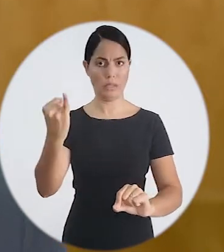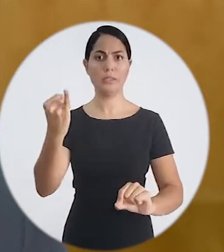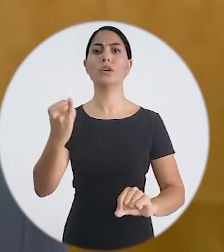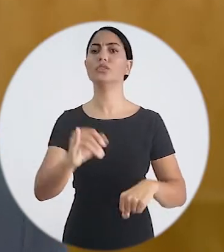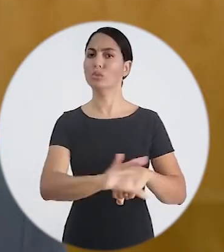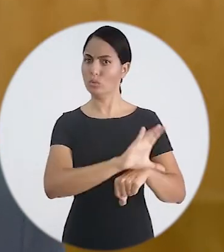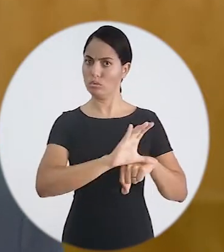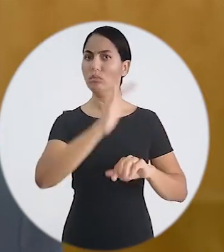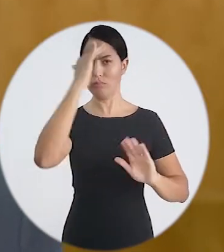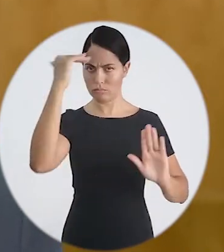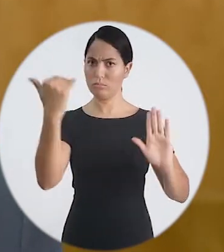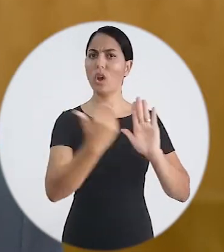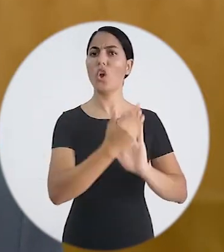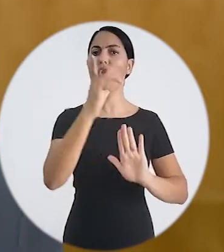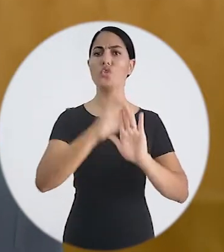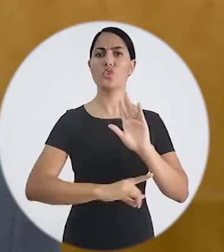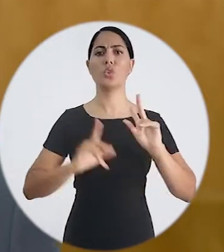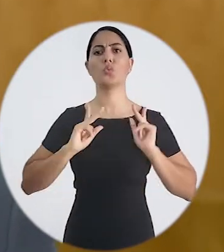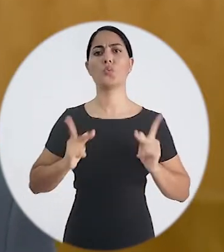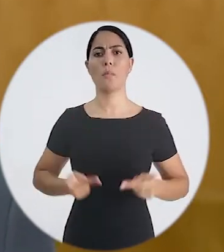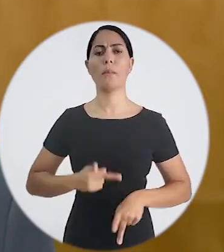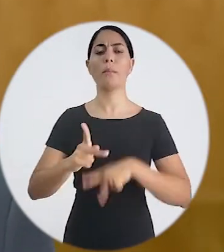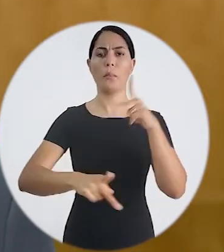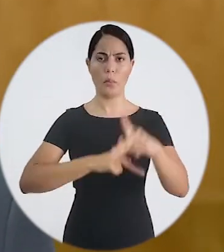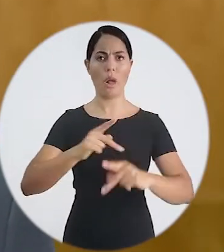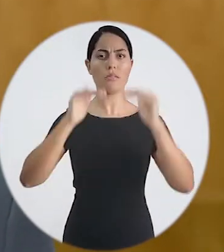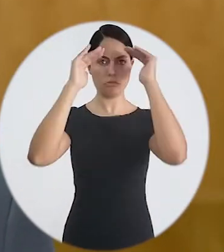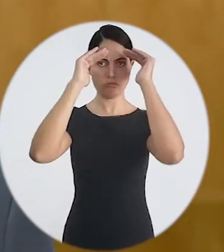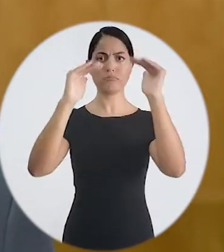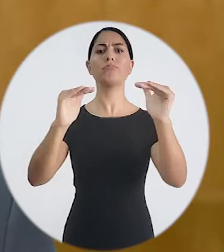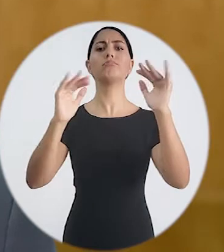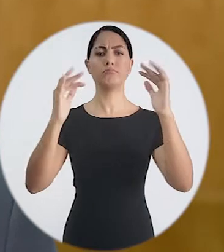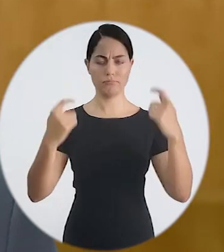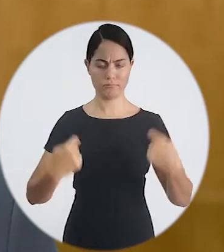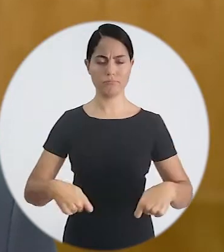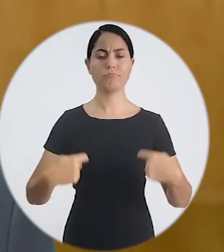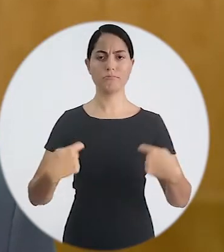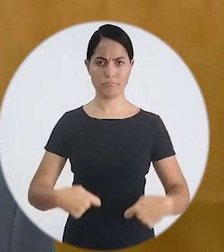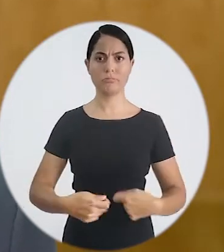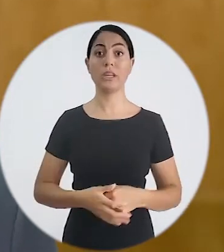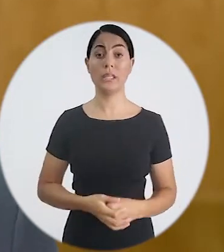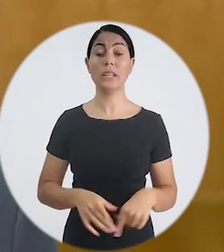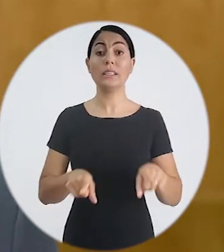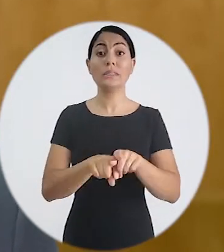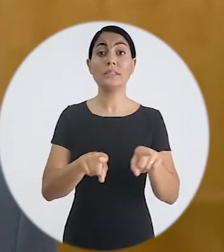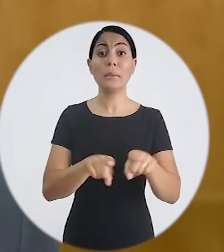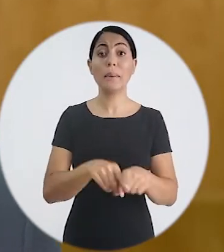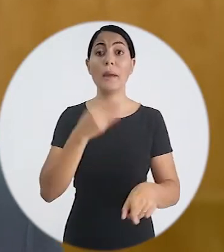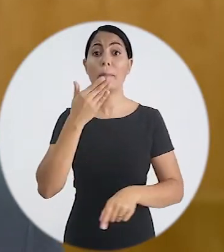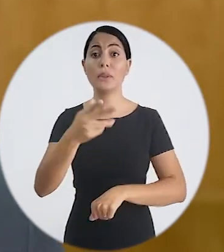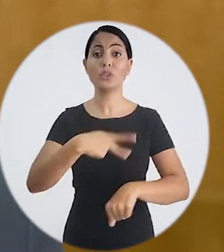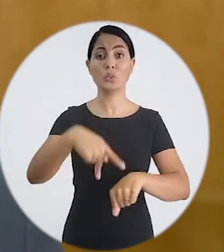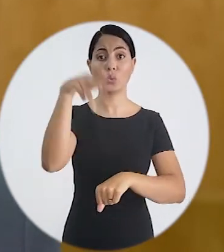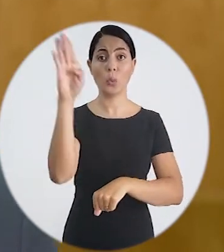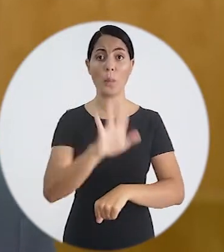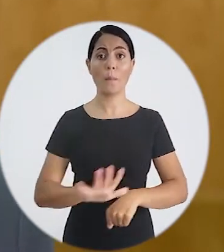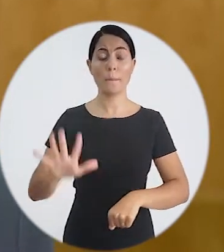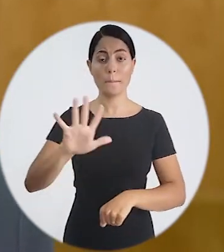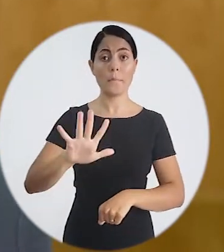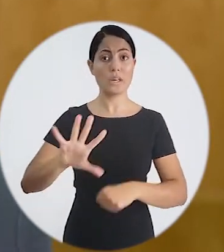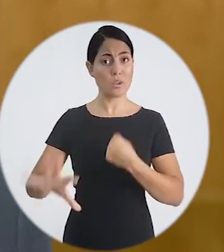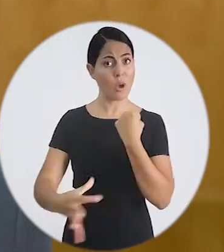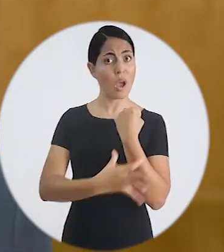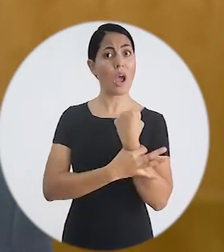intervenha, a fim de que sejam respeitados os direitos humanos da população brasileira, sobretudo requerendo que o Estado